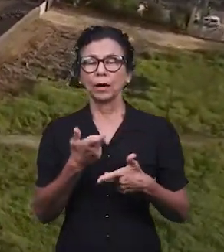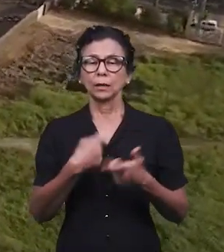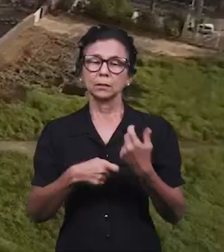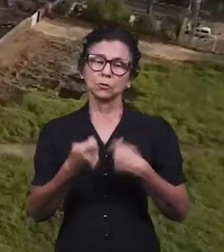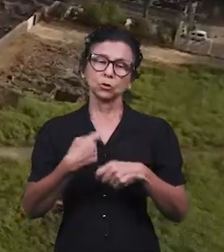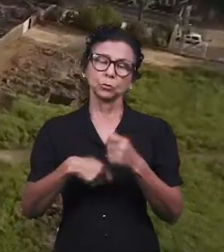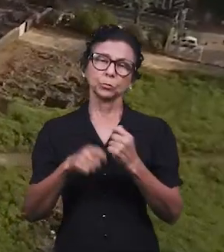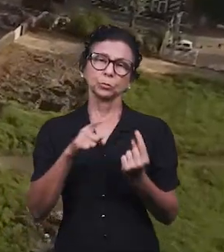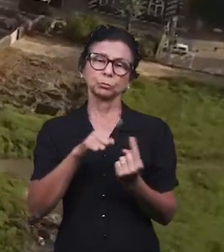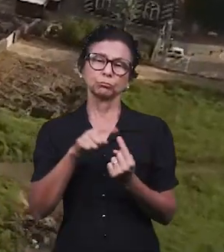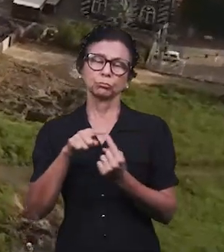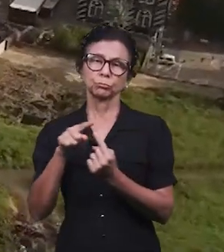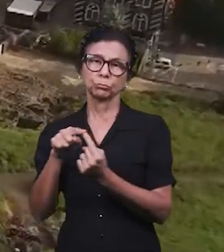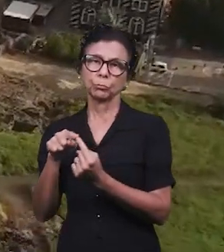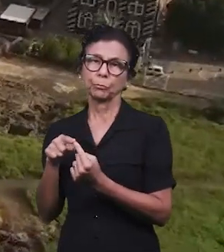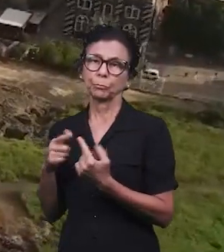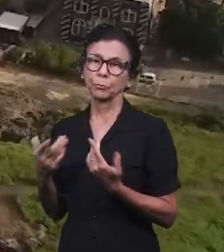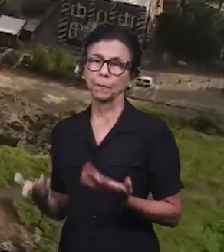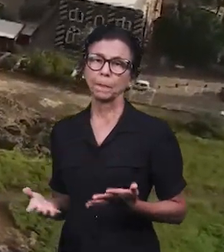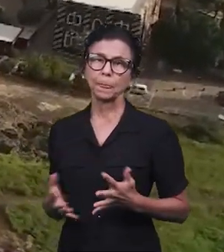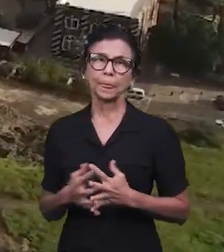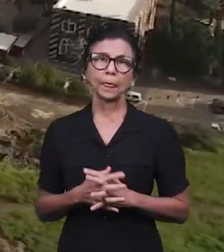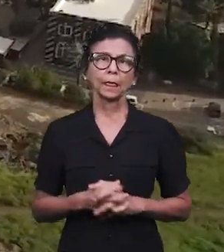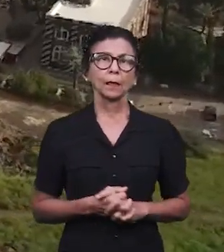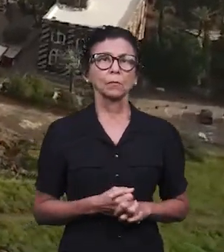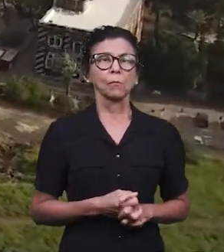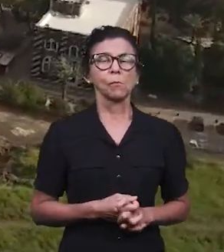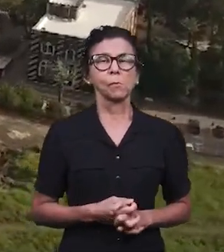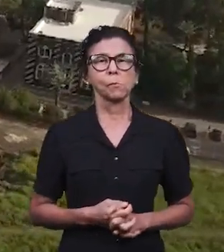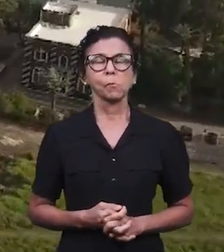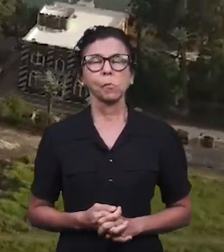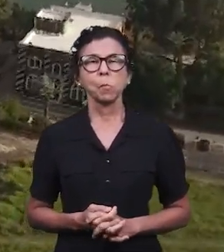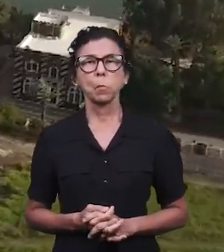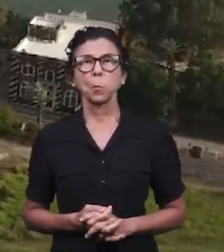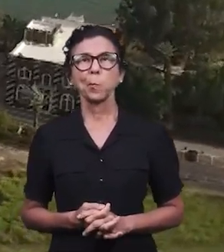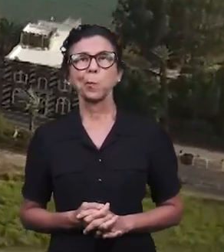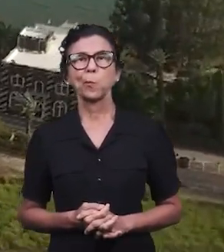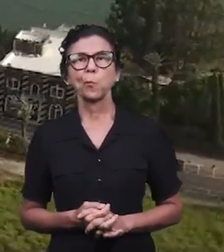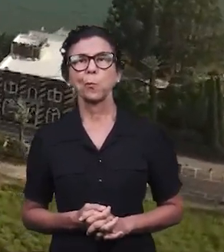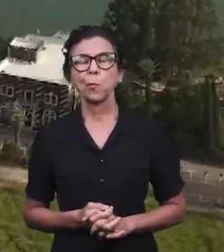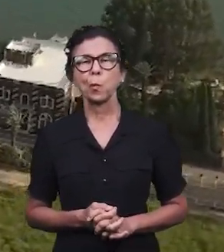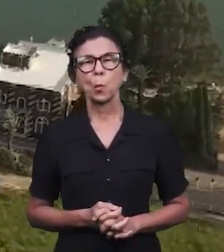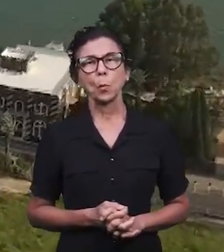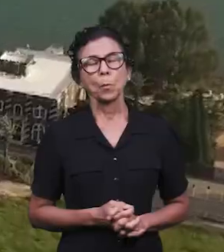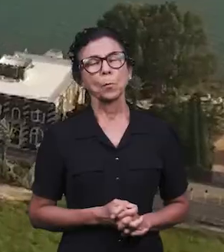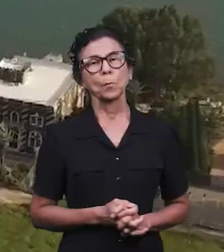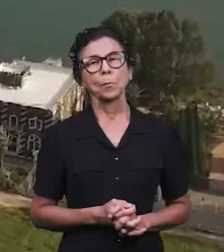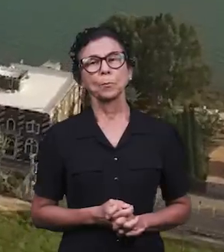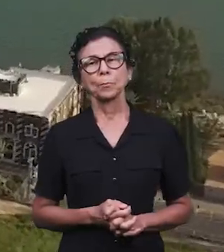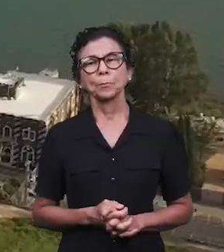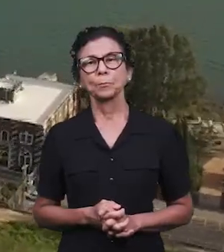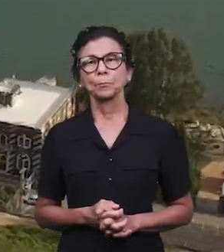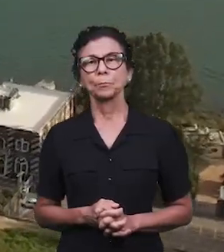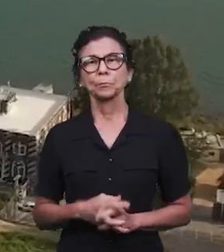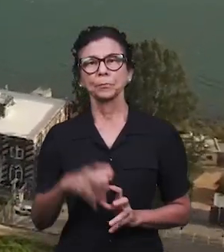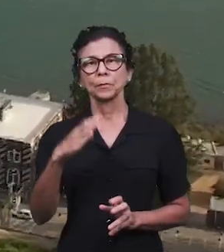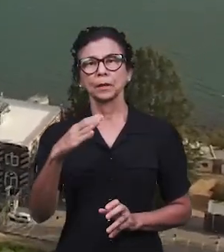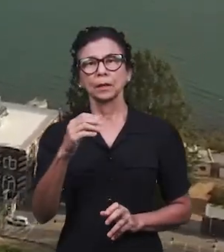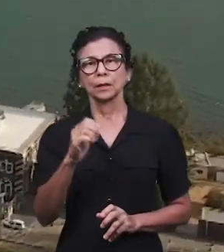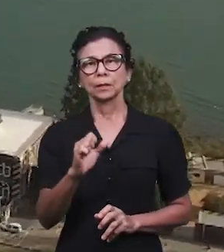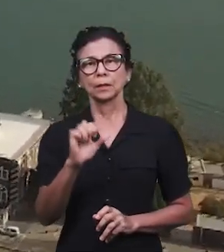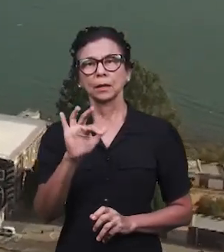uma forma muito especial. Então, Cafarnaum, os irmãos podem contemplar aqui